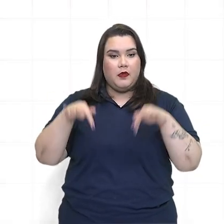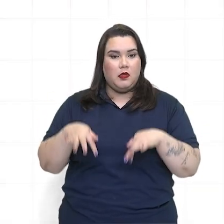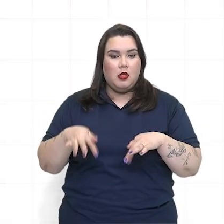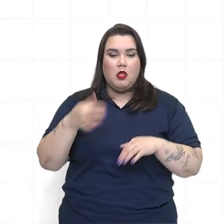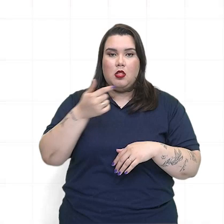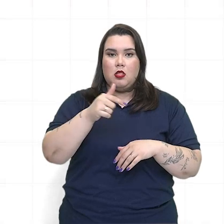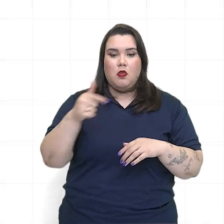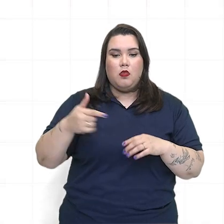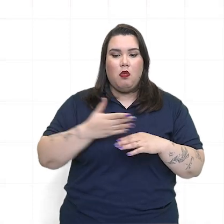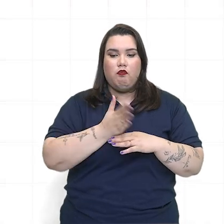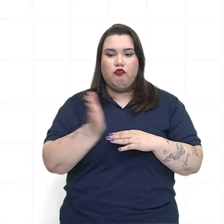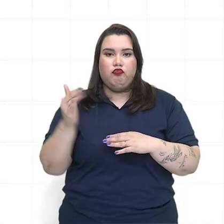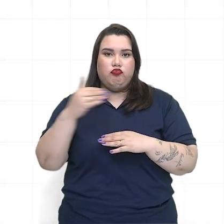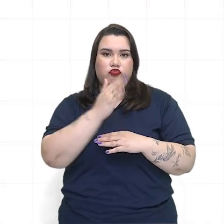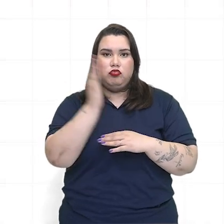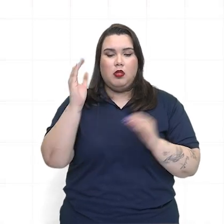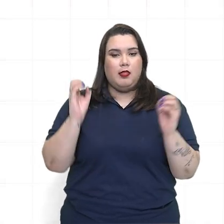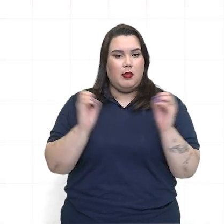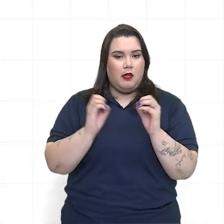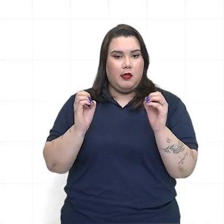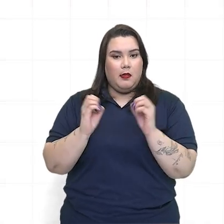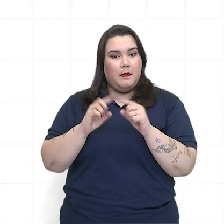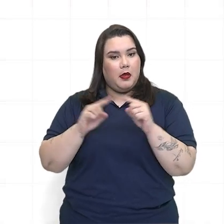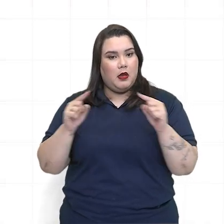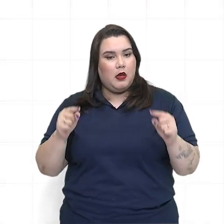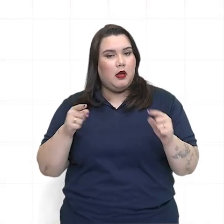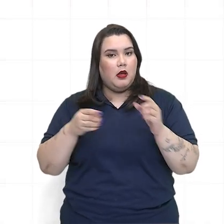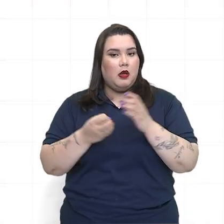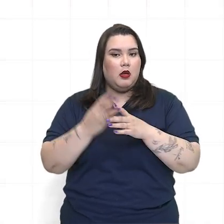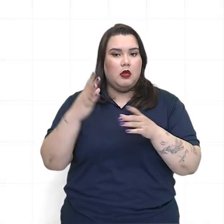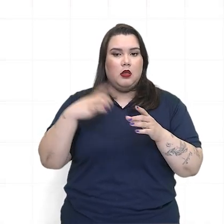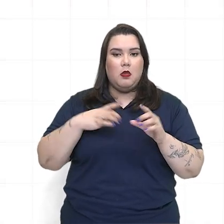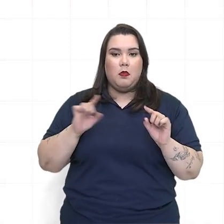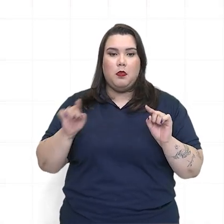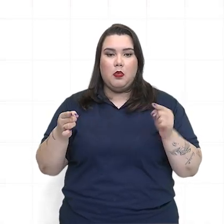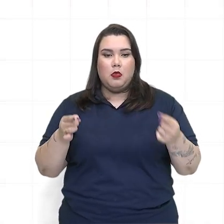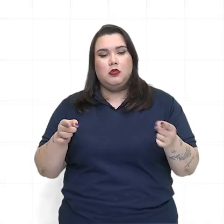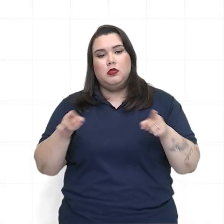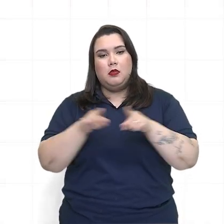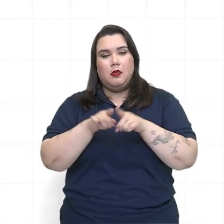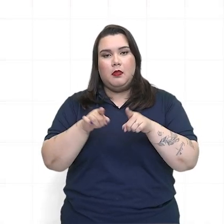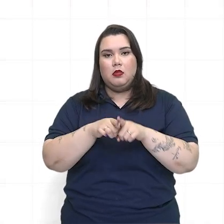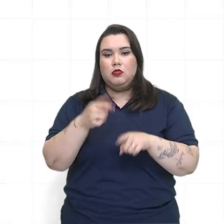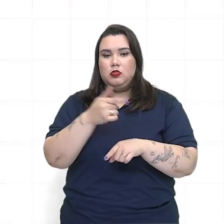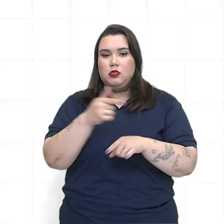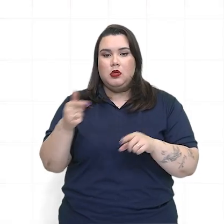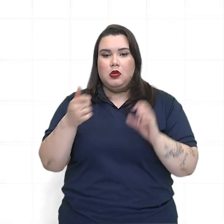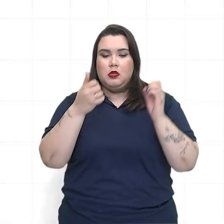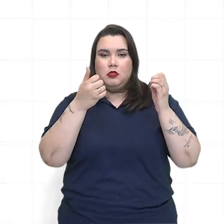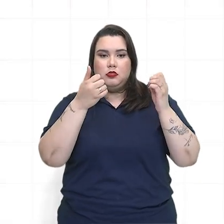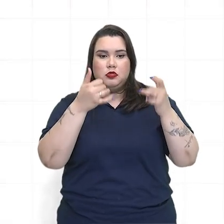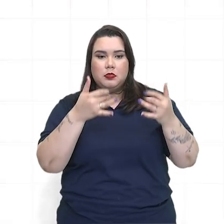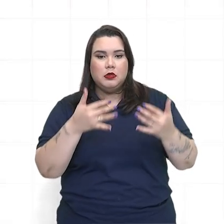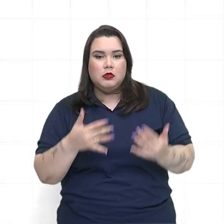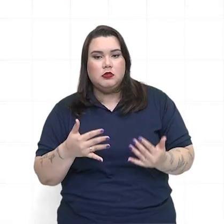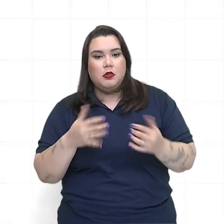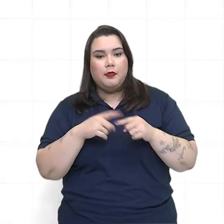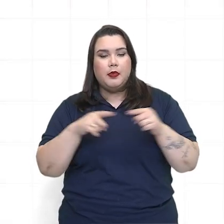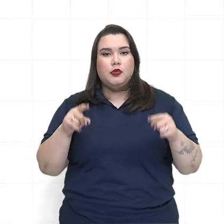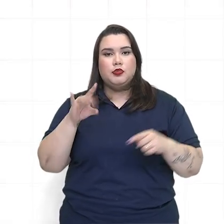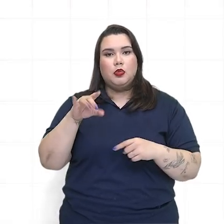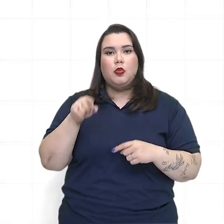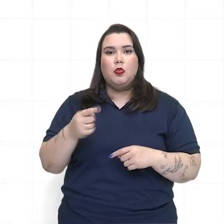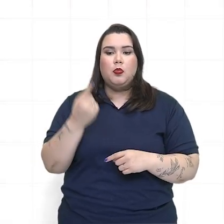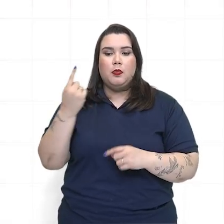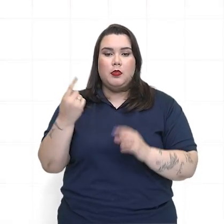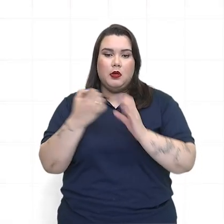não fazem curvas, embora sejam formadas por pontos, também não possui definição, mas apenas